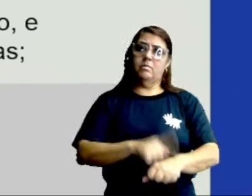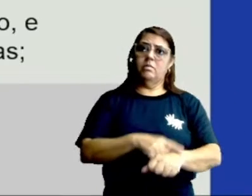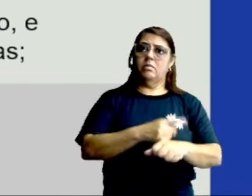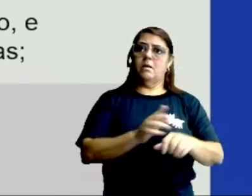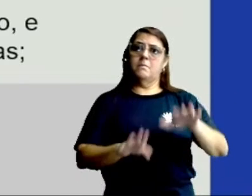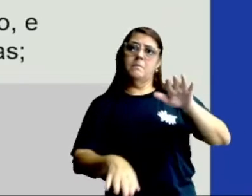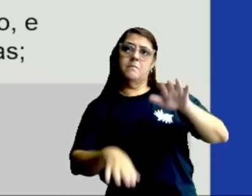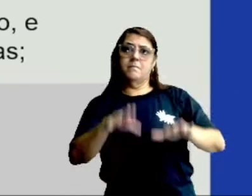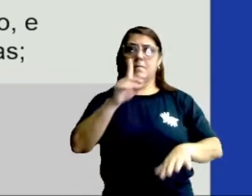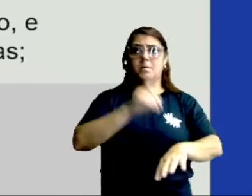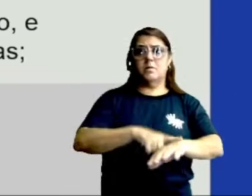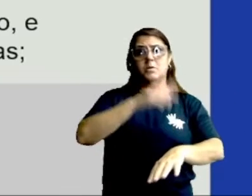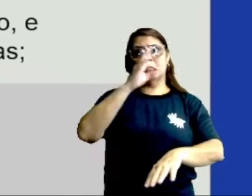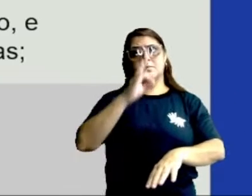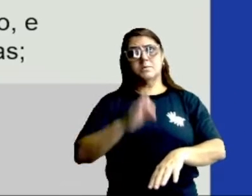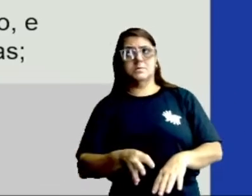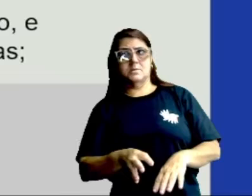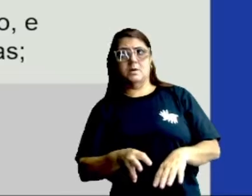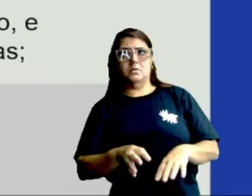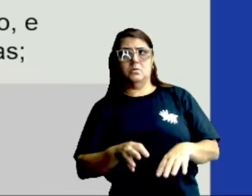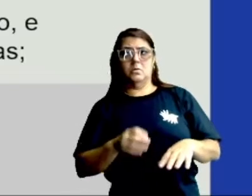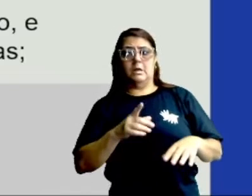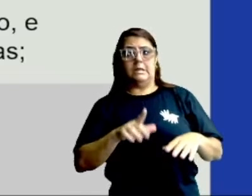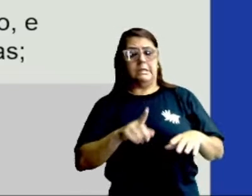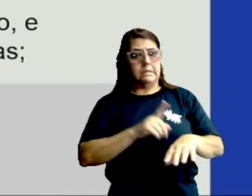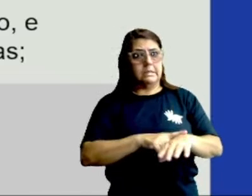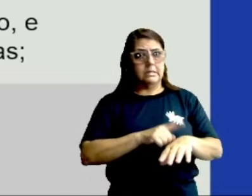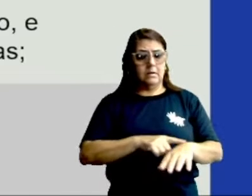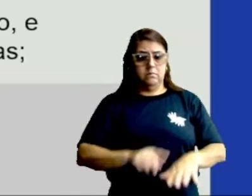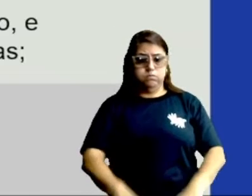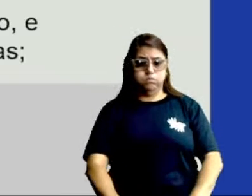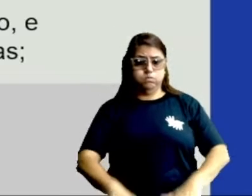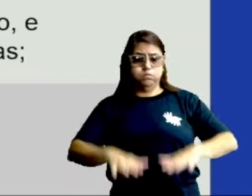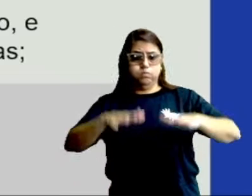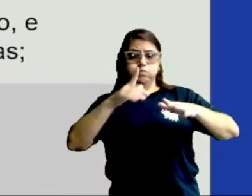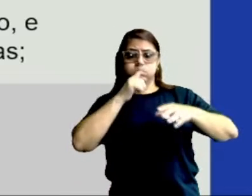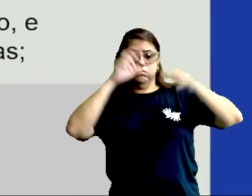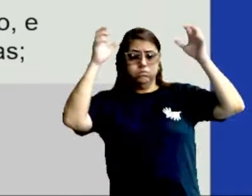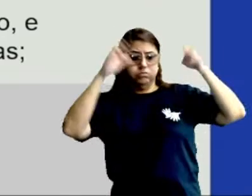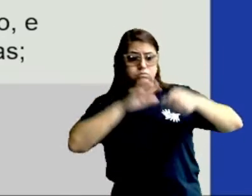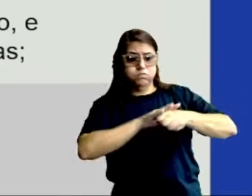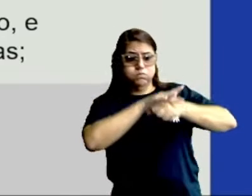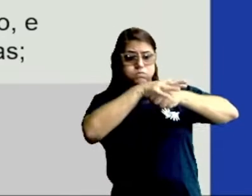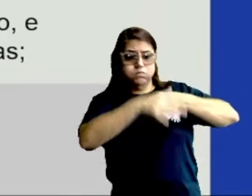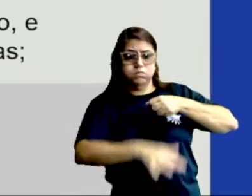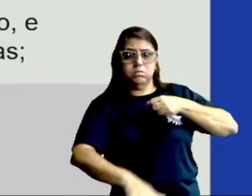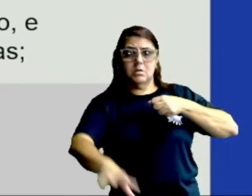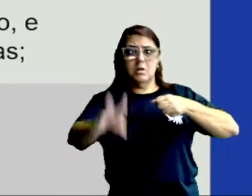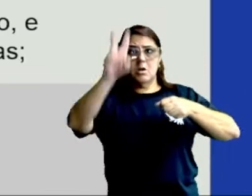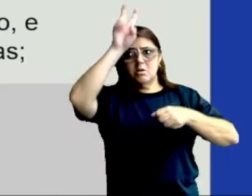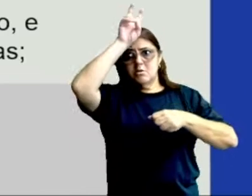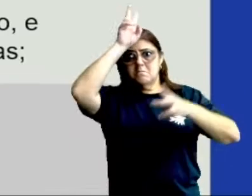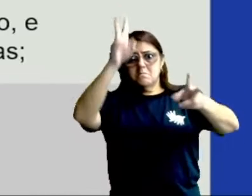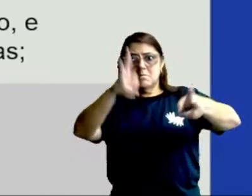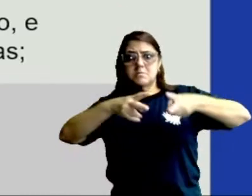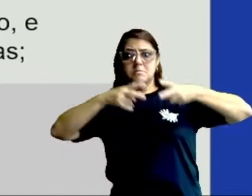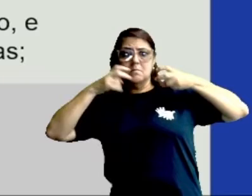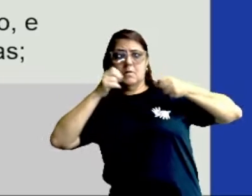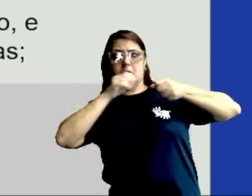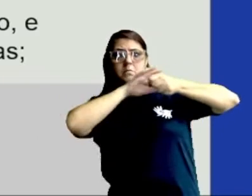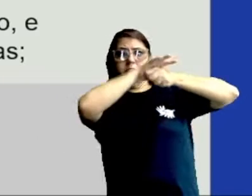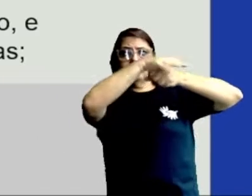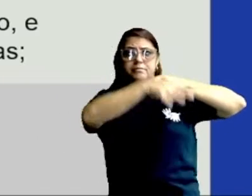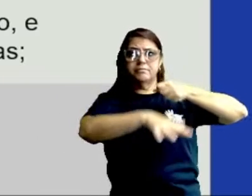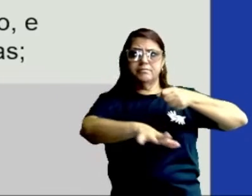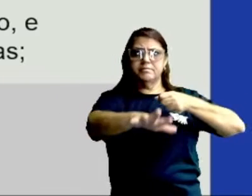As Margens dele ele o rio ele seca em suas margens tá e os egípcios eles perceberam essas